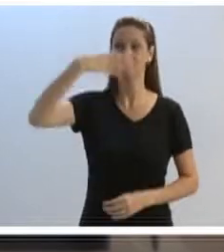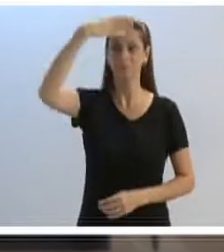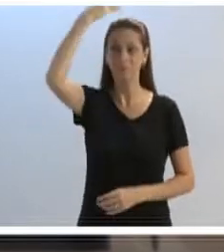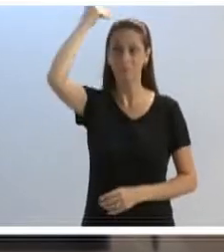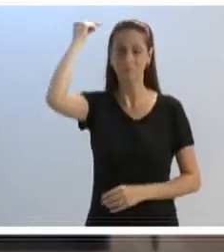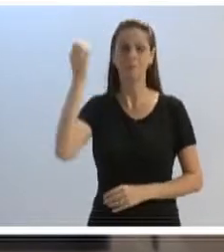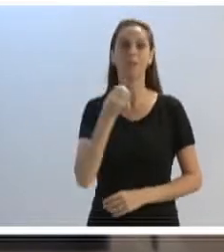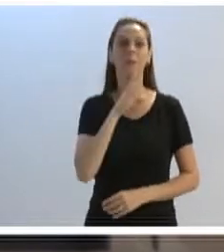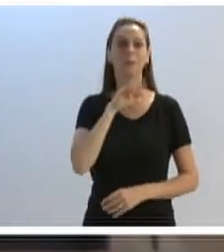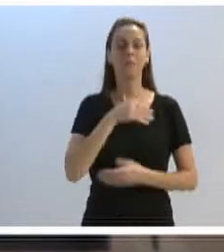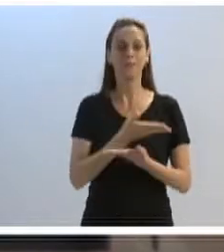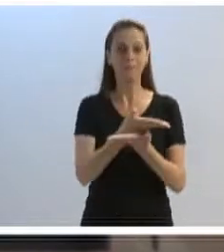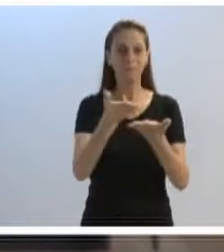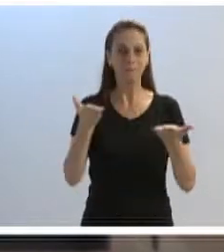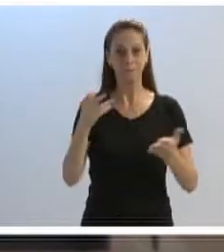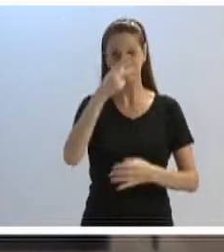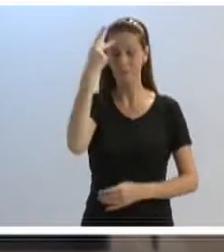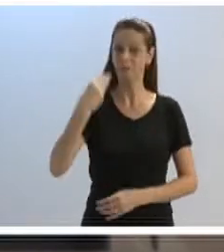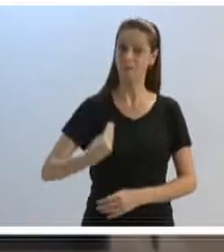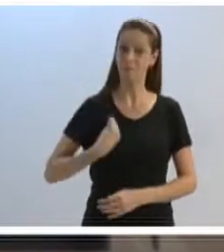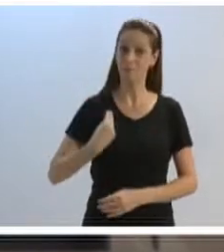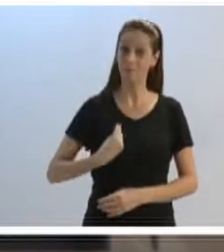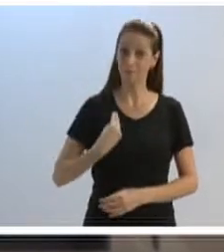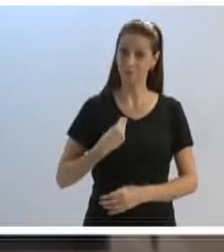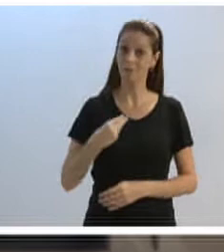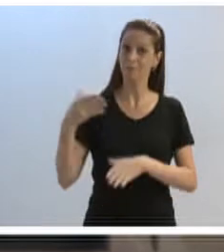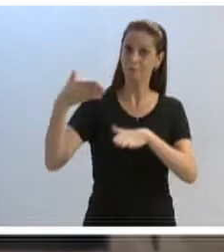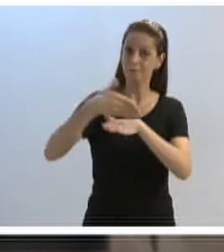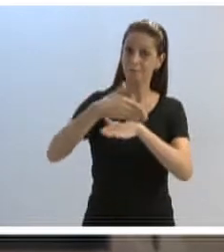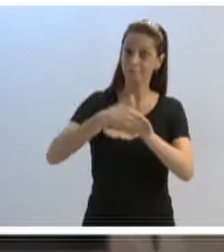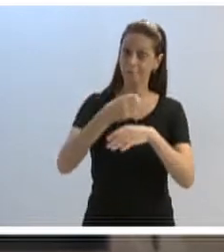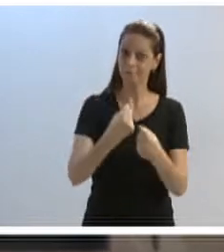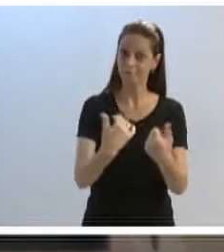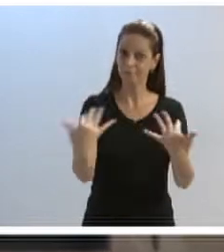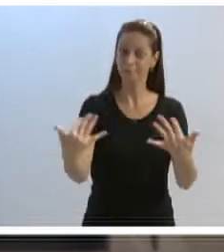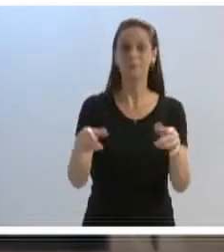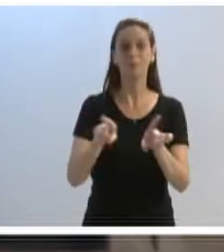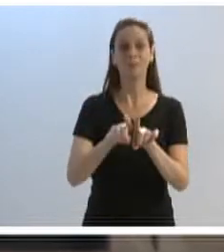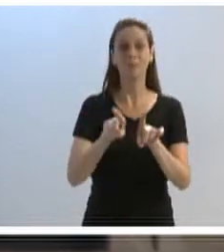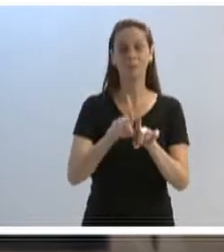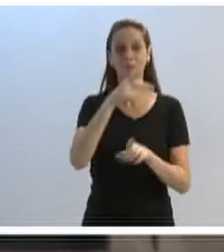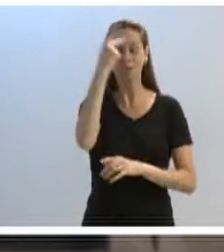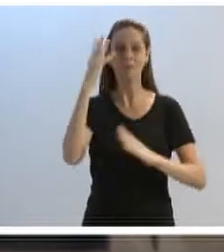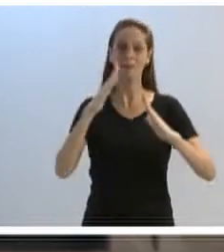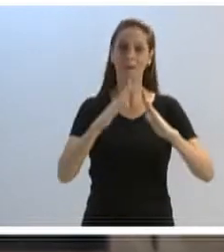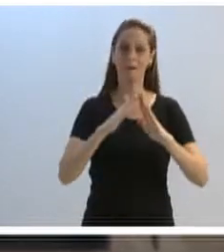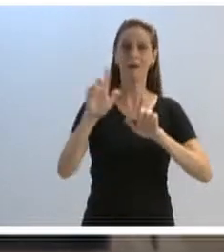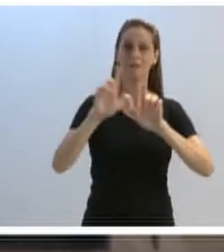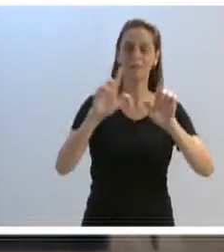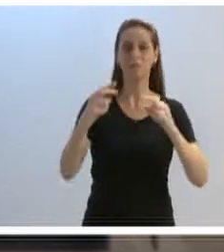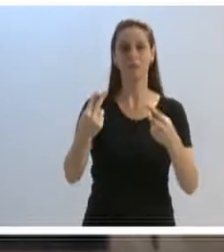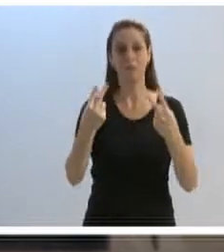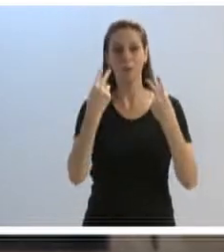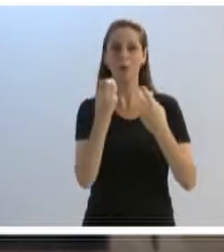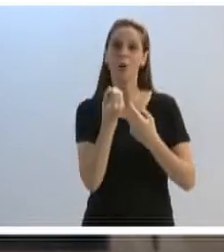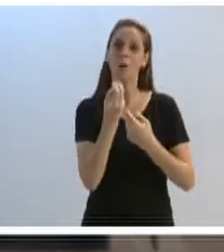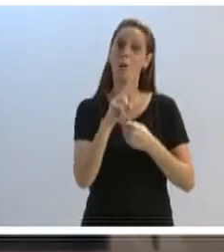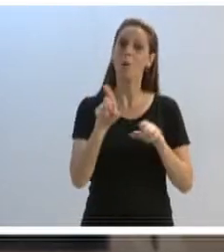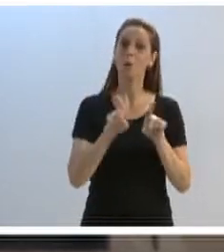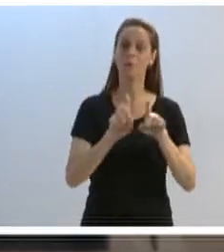Matias. Uma boa tarde a todos que nos acompanham aqui no plenário, também através dos meios de comunicação em casa.